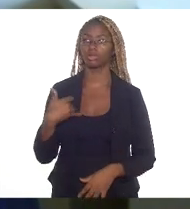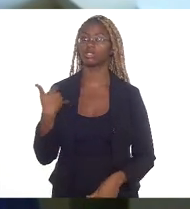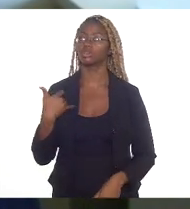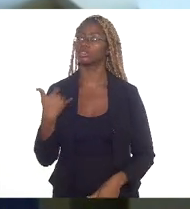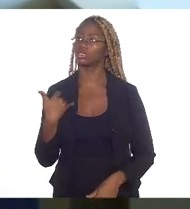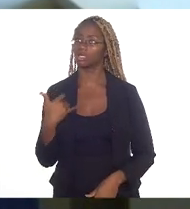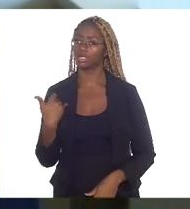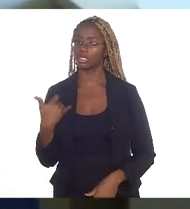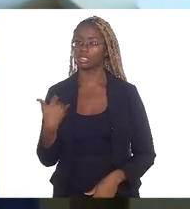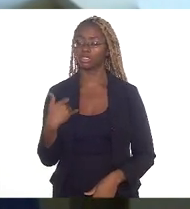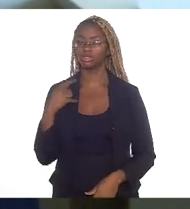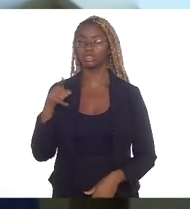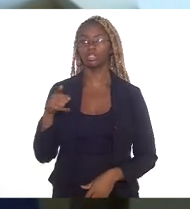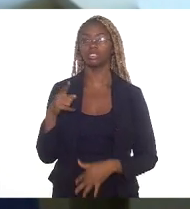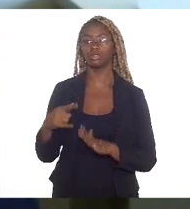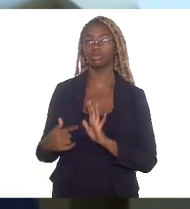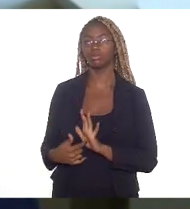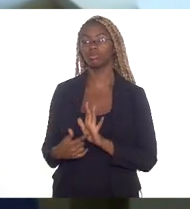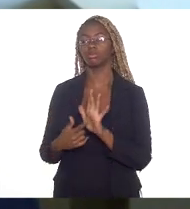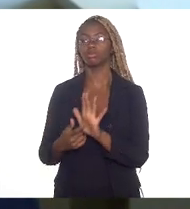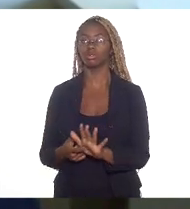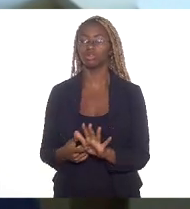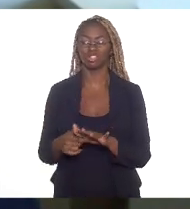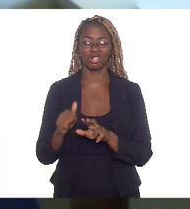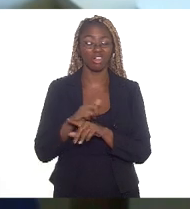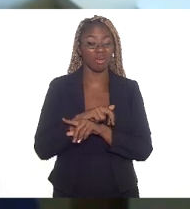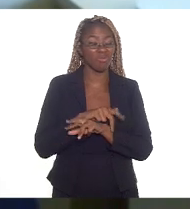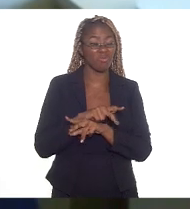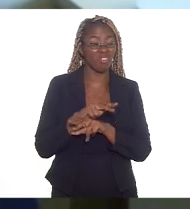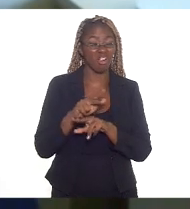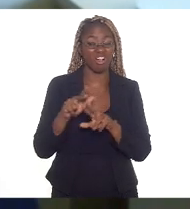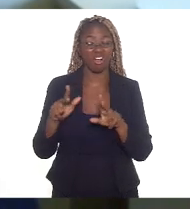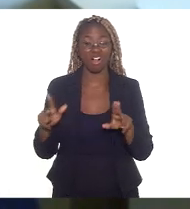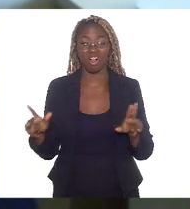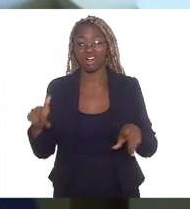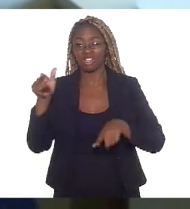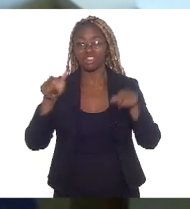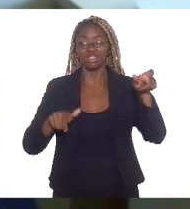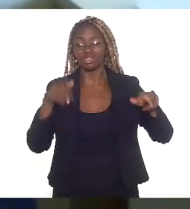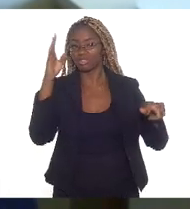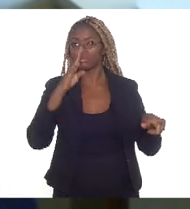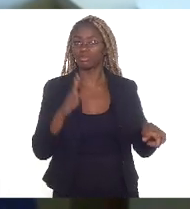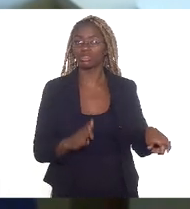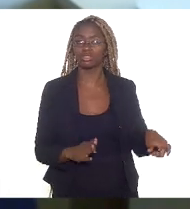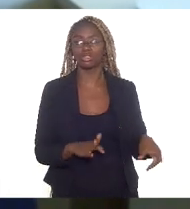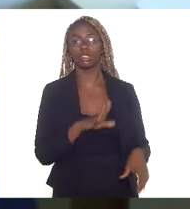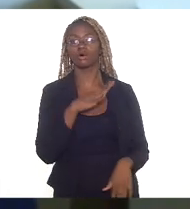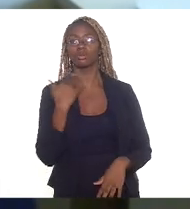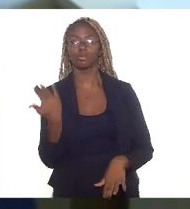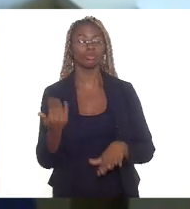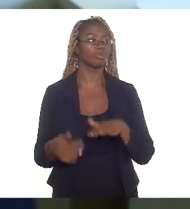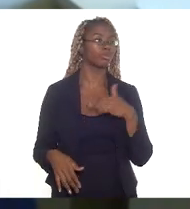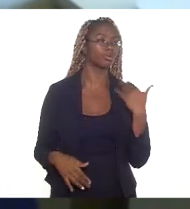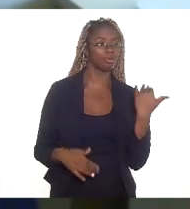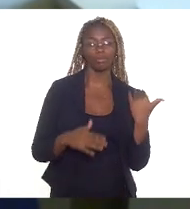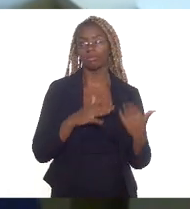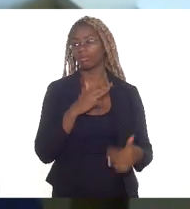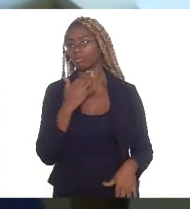simboliza os mais de 400 mil brasileiros que perderam a vida